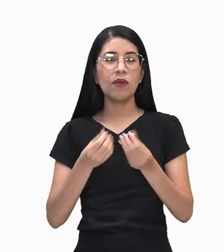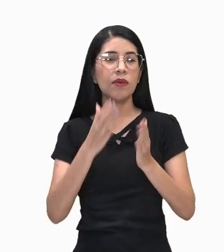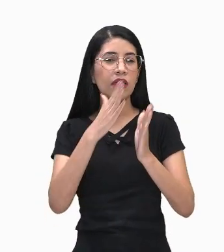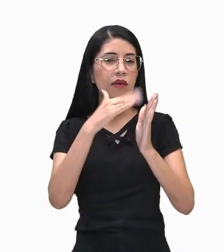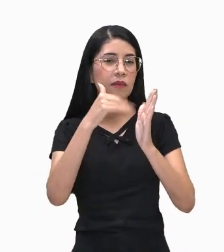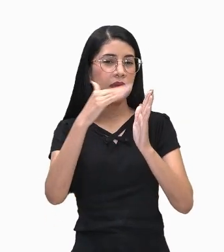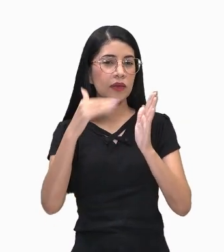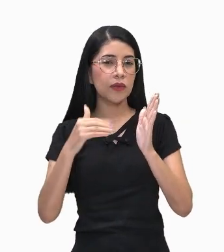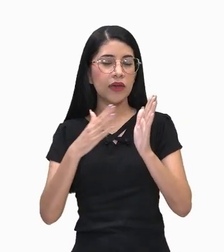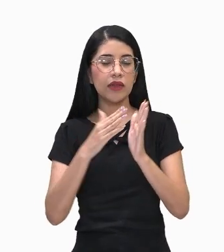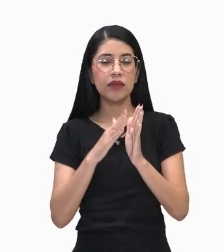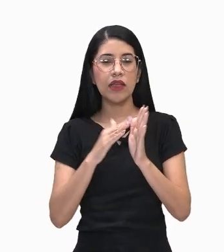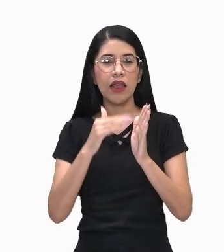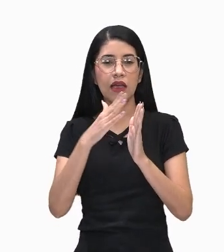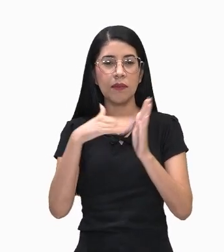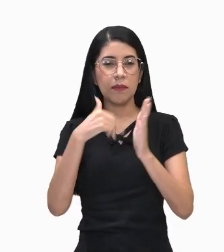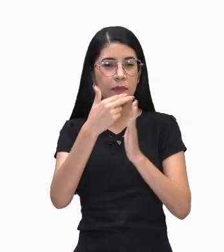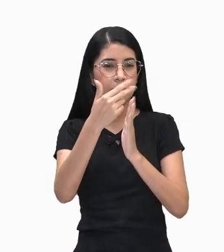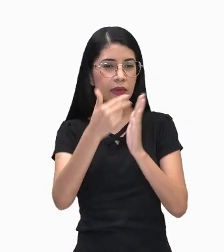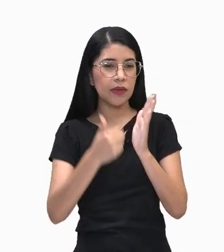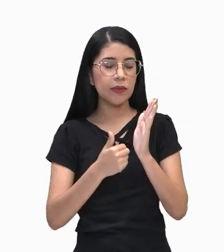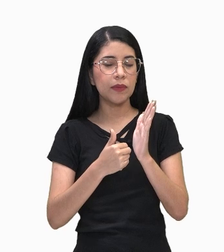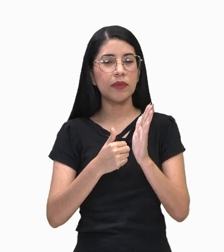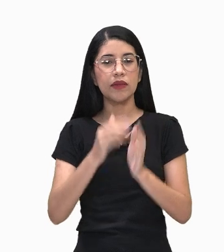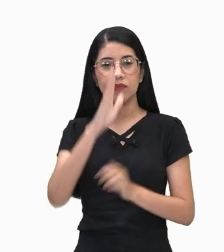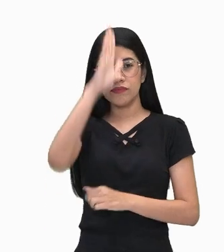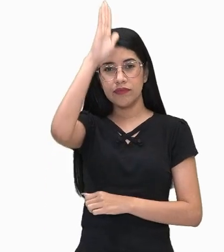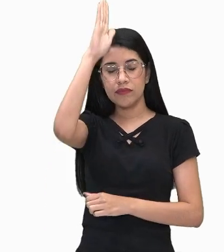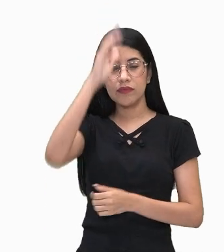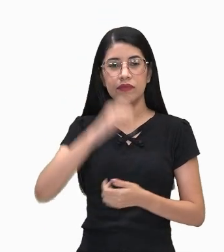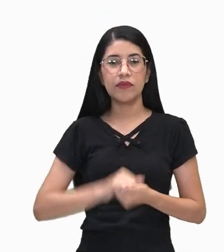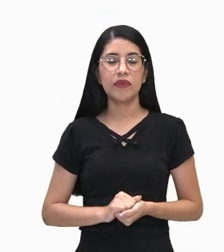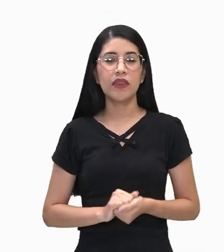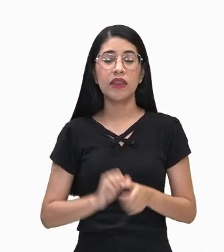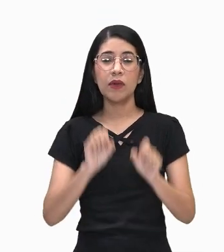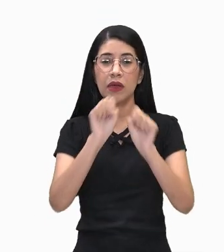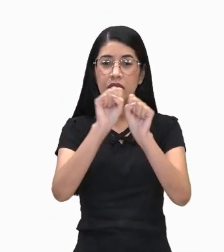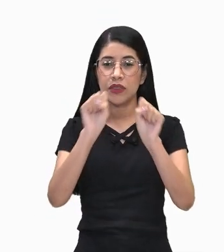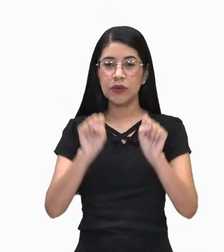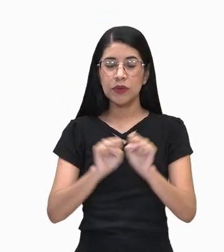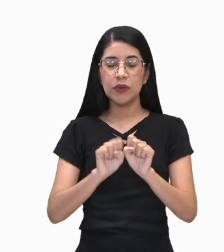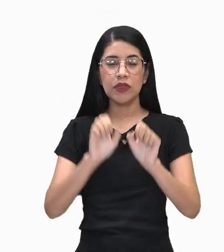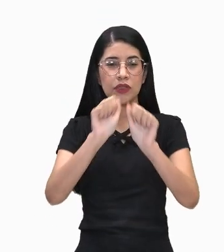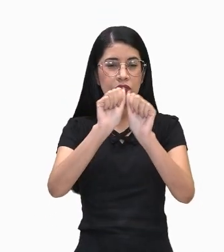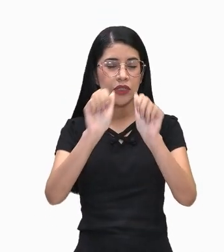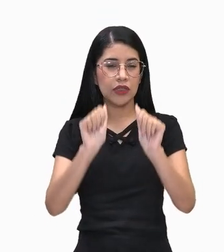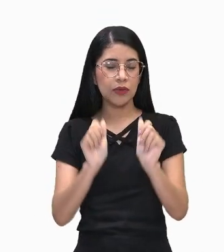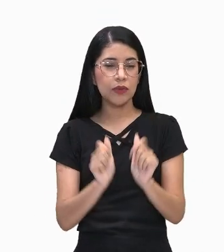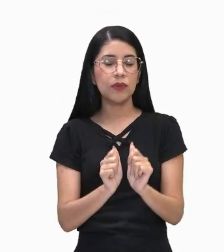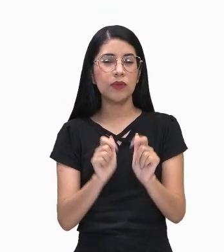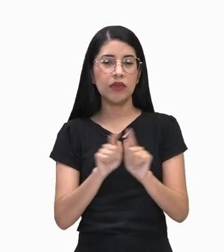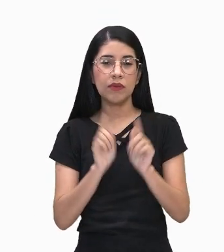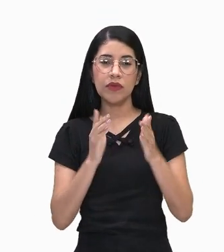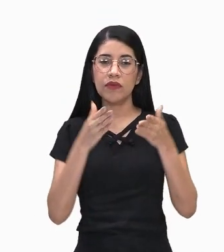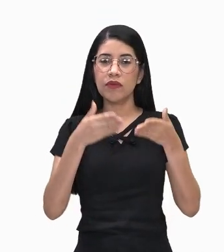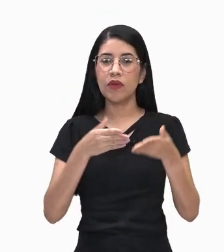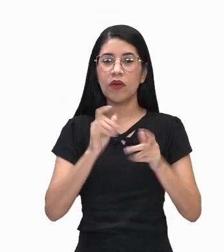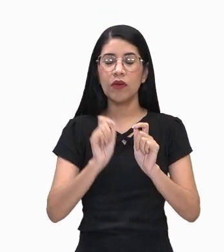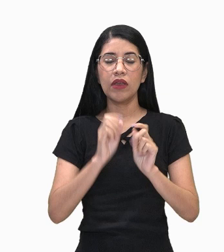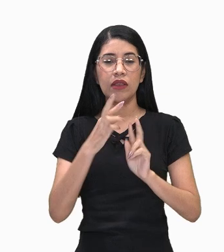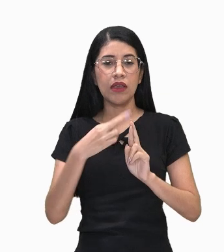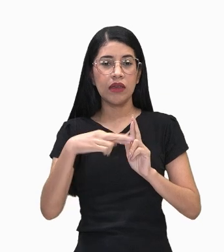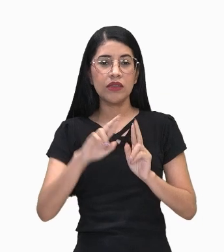românica. Na pintura e escultura, os temas estavam essencialmente voltados para a